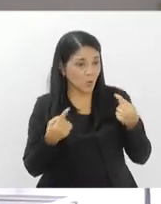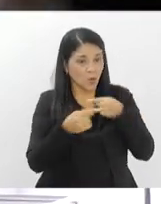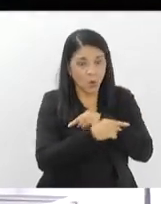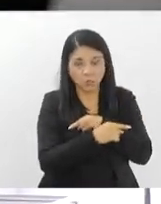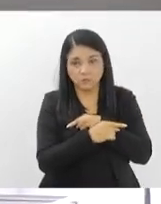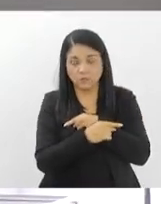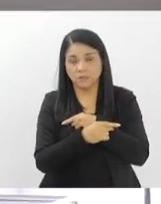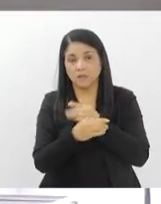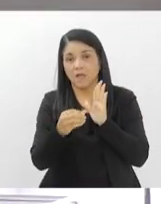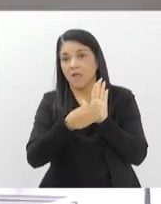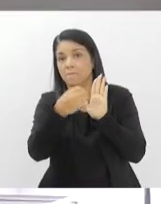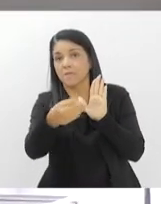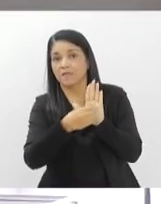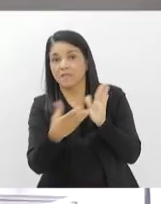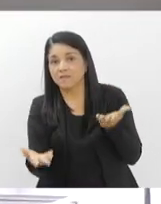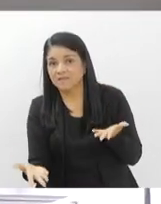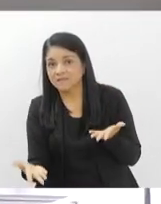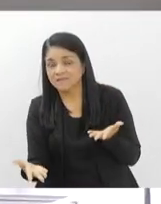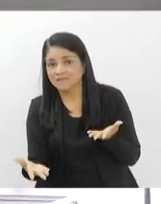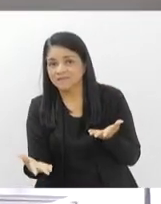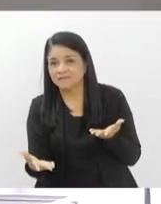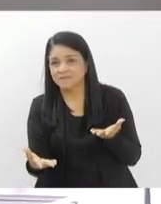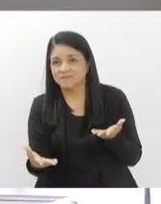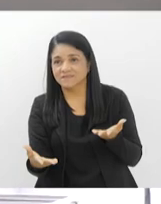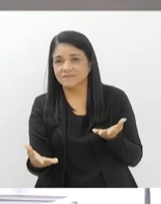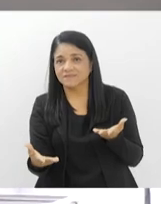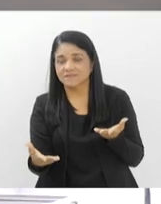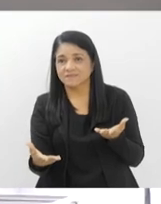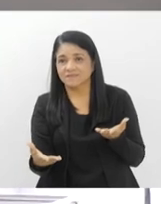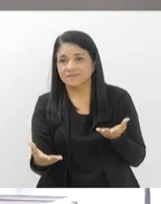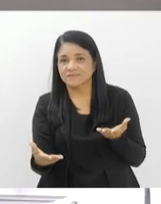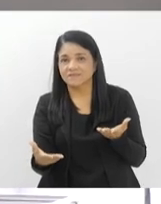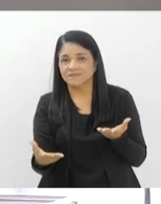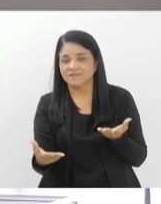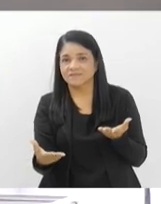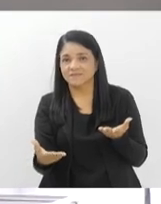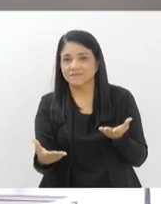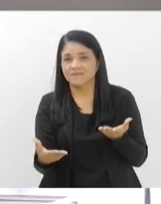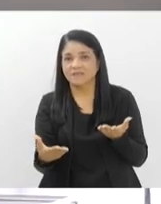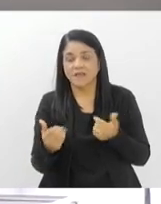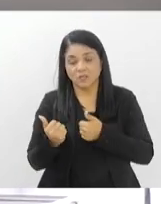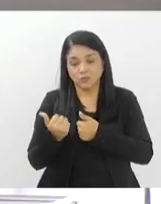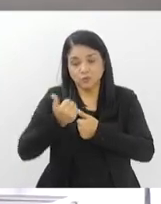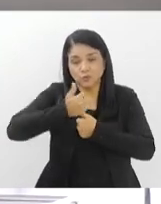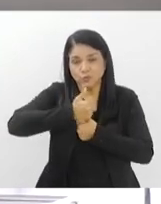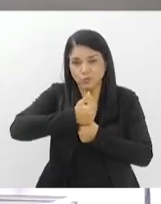emenda. Eu não estou discutindo. A subemenda